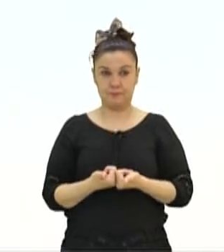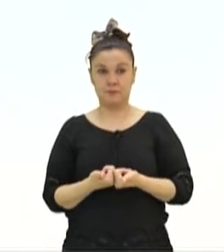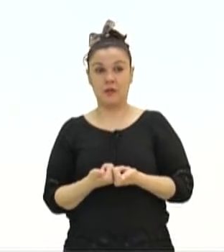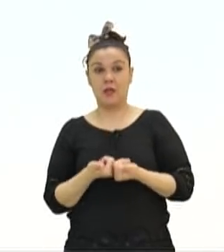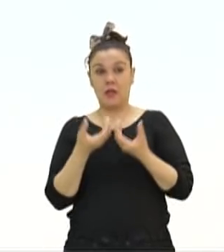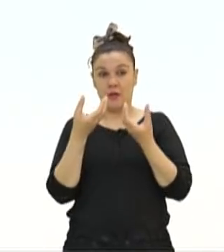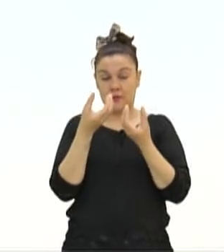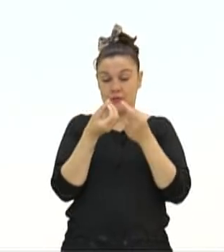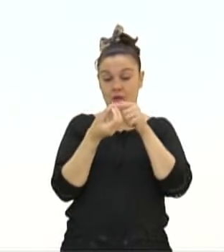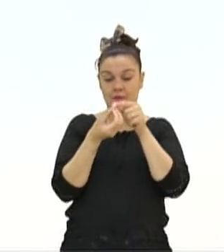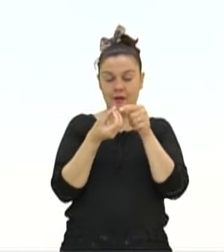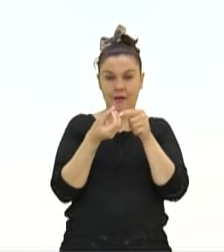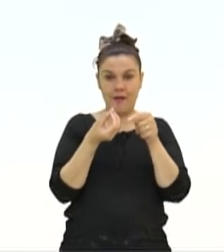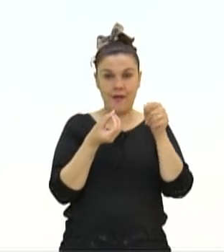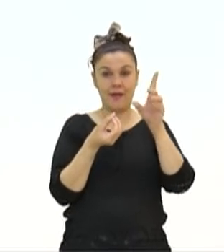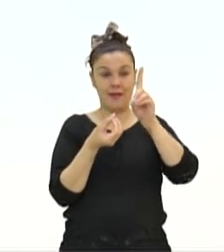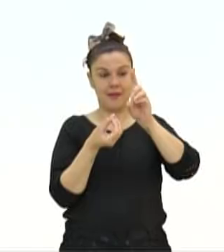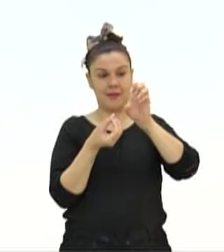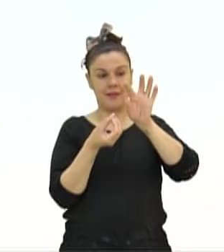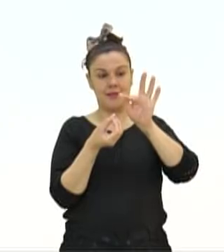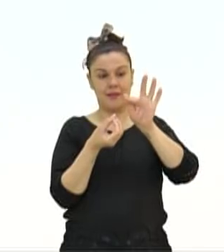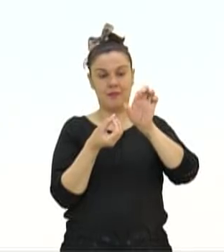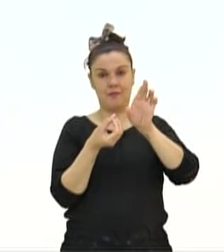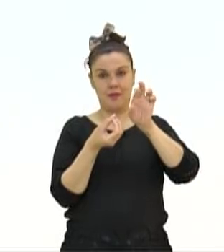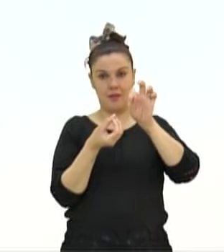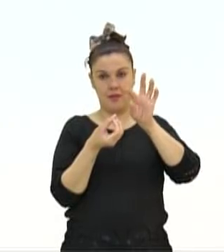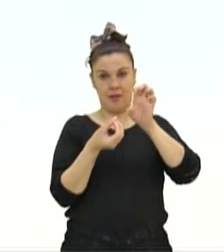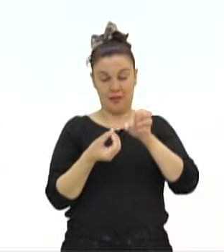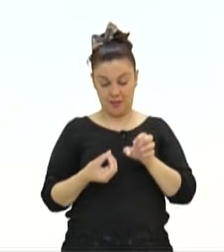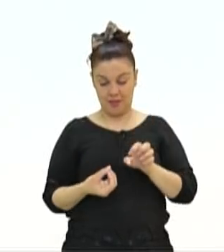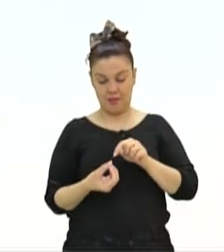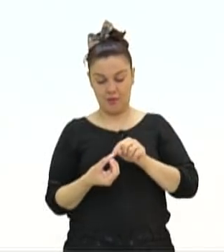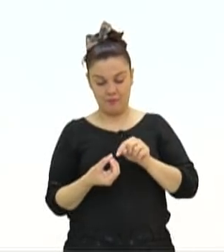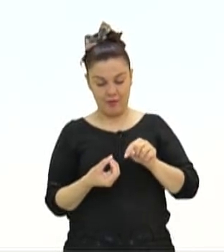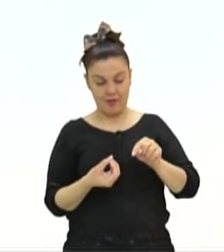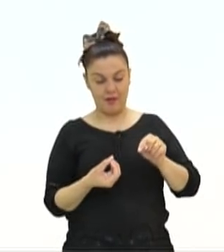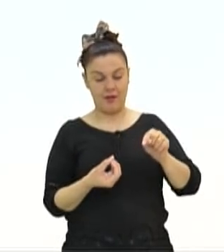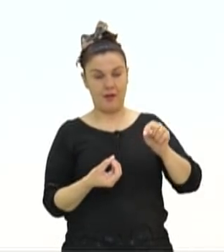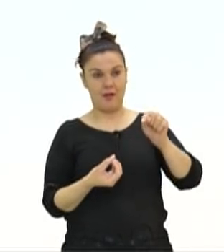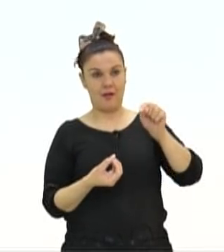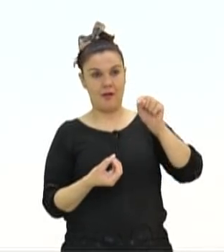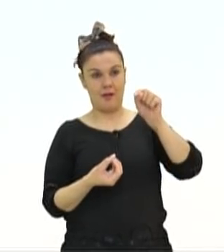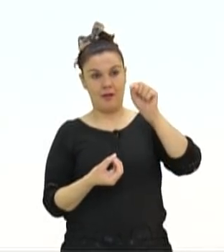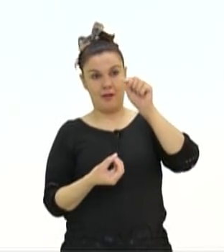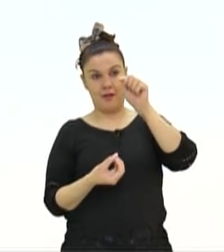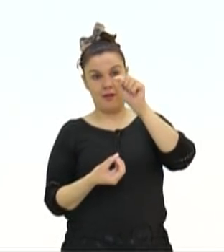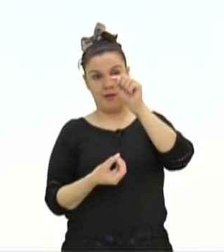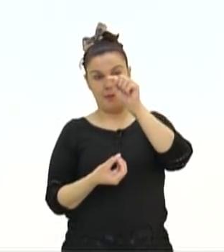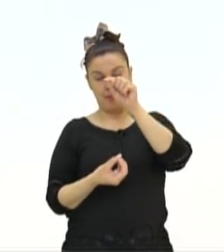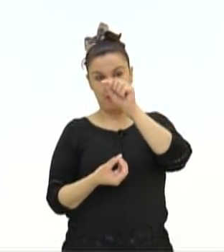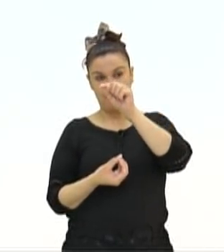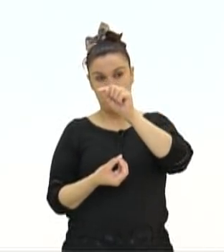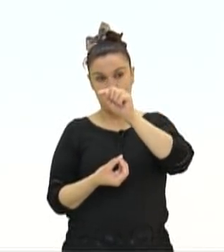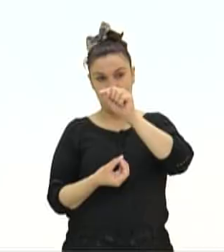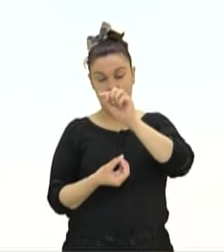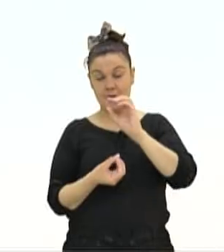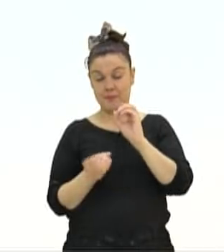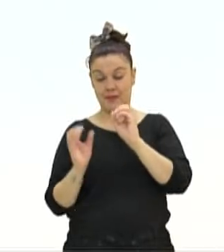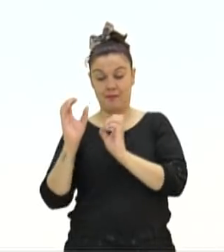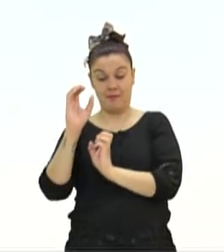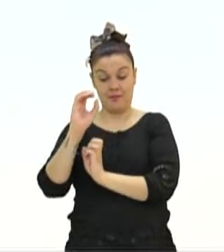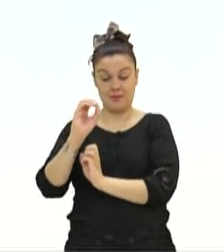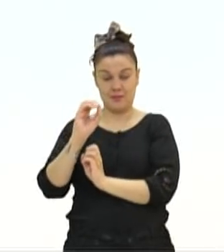passar pelos ductos deferentes, quando eles são lançados, né, sobem pelos ductos deferentes, eles passam pelas